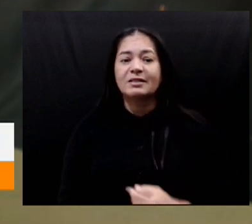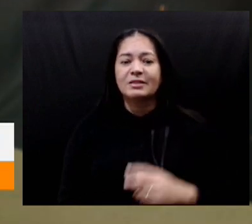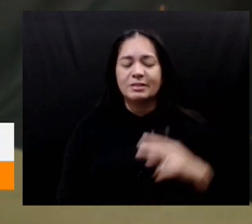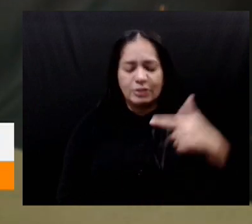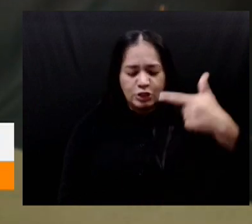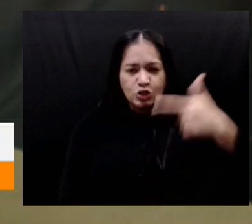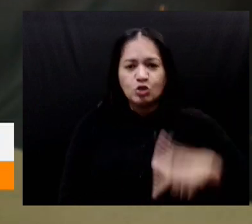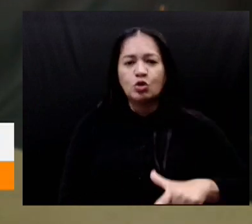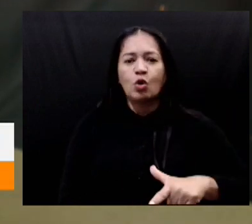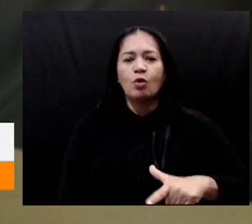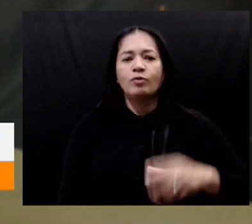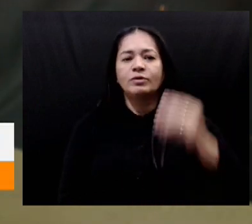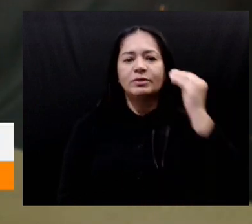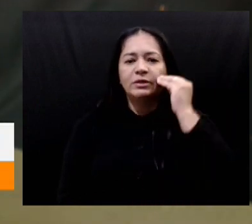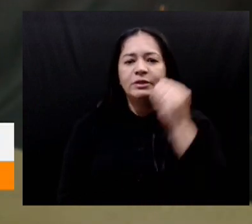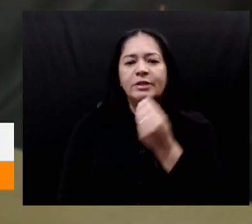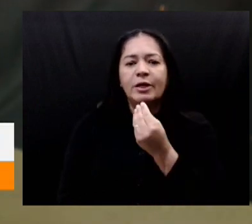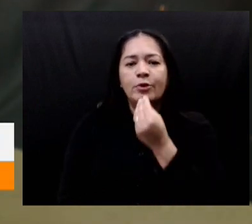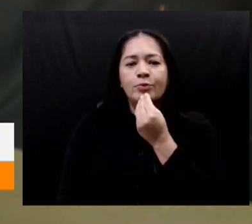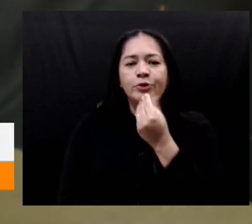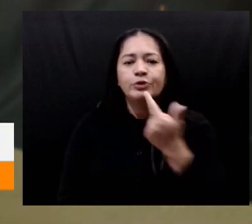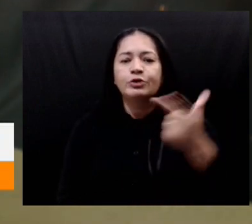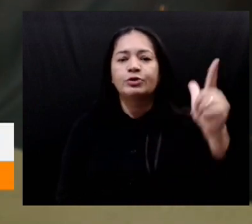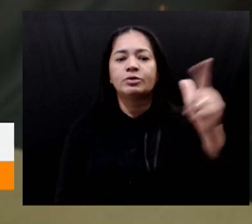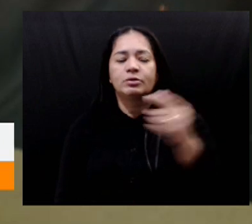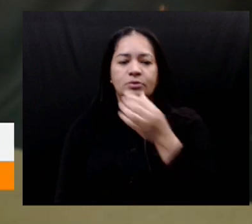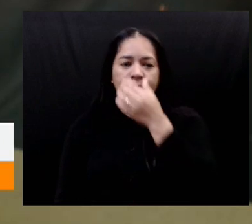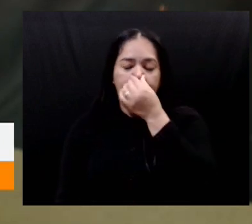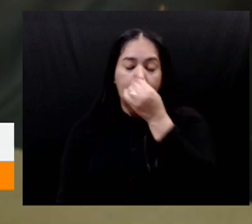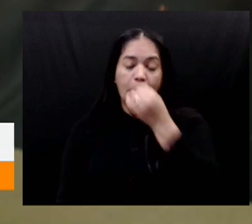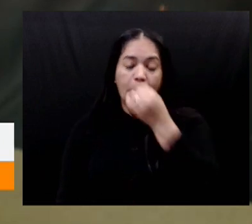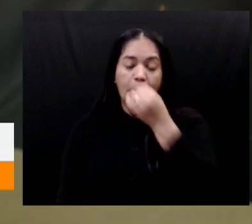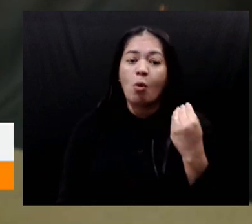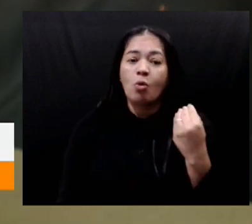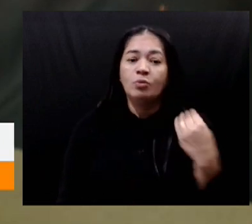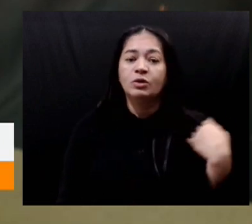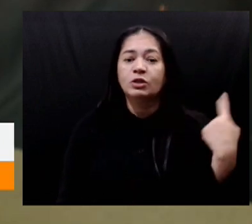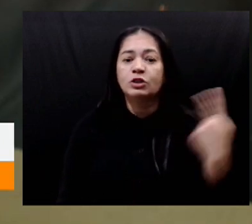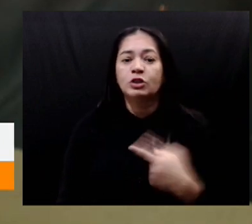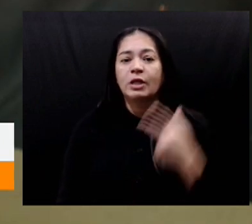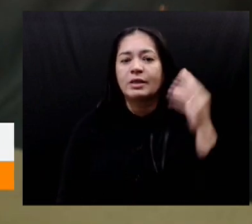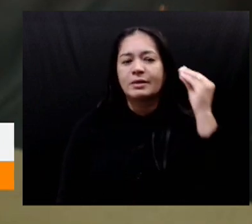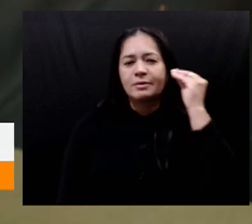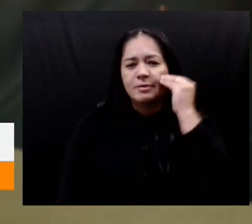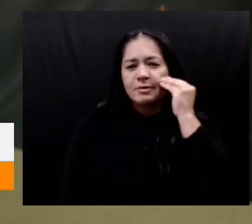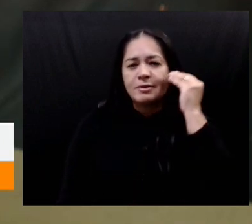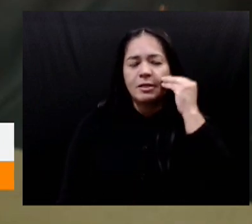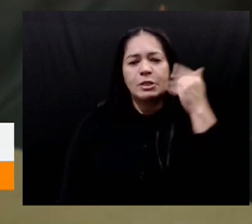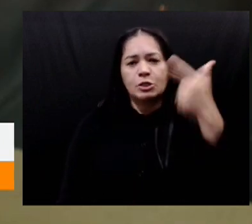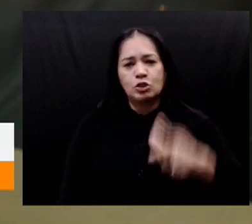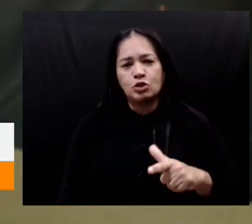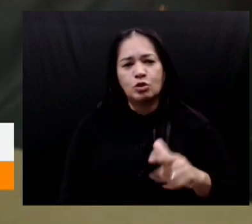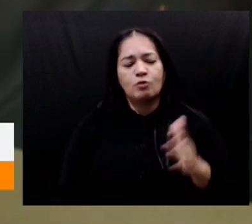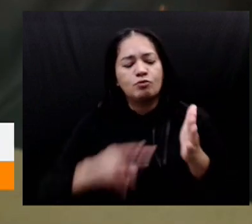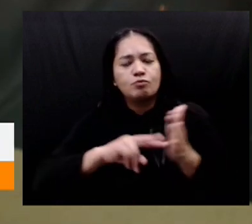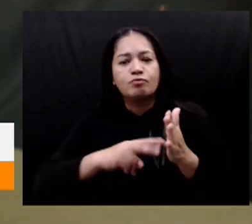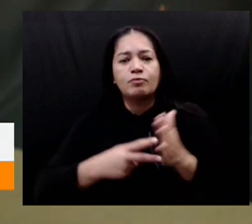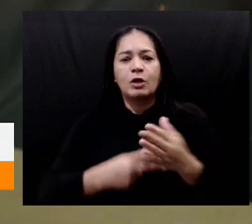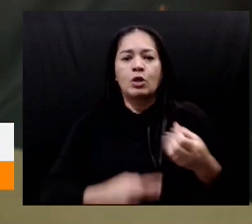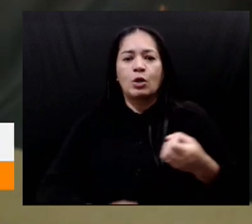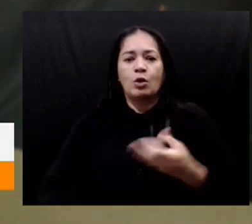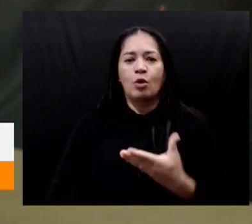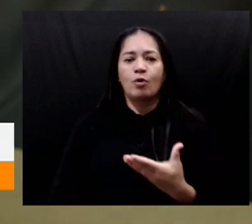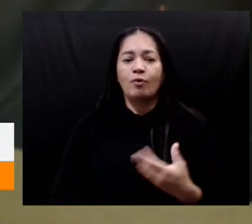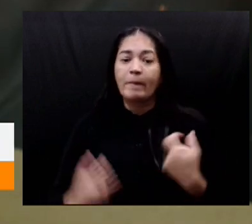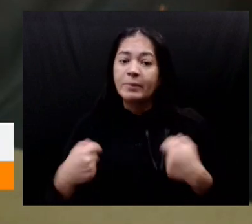gente faz essa ressignificação? A gente precisa ressignificar, né, tudo que